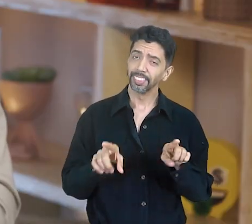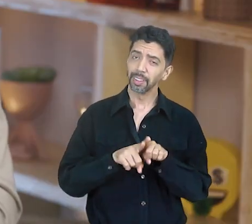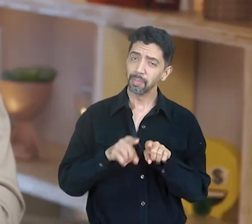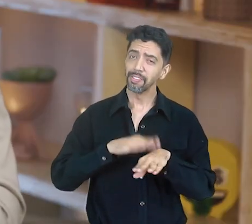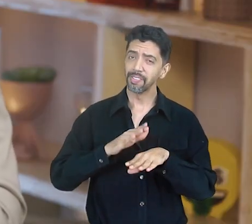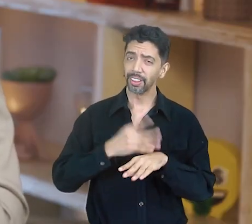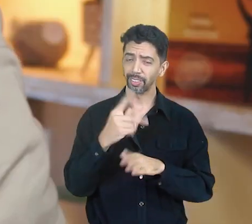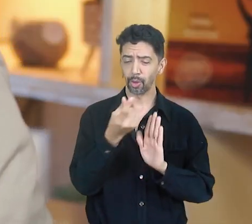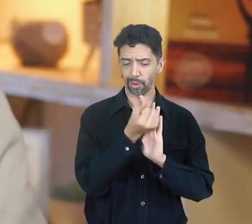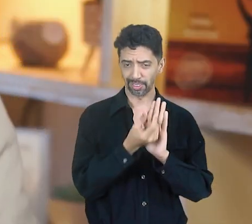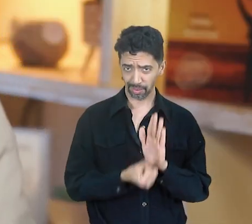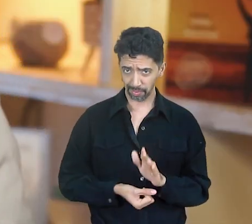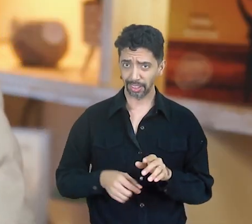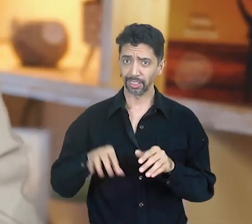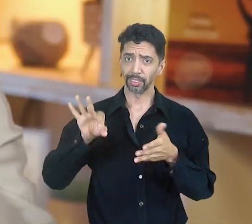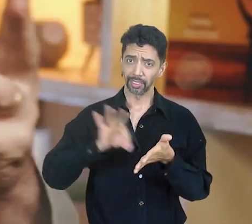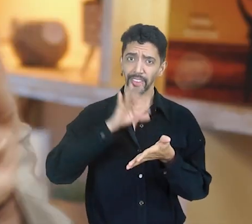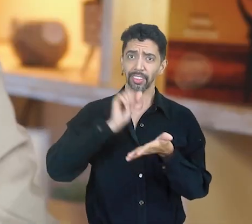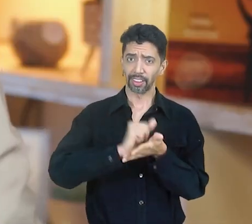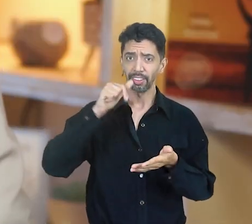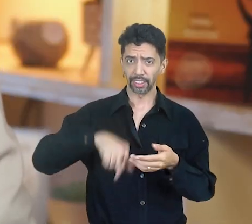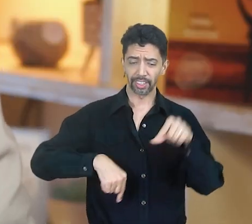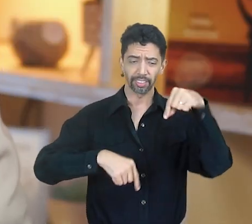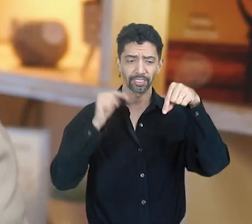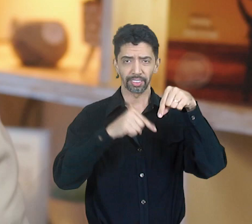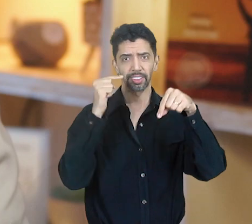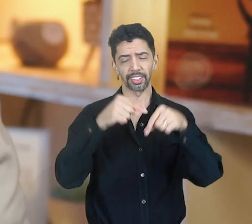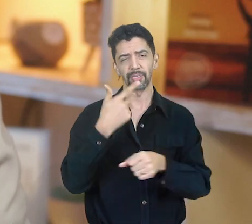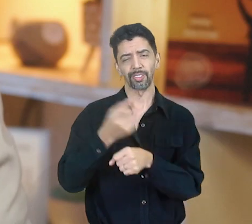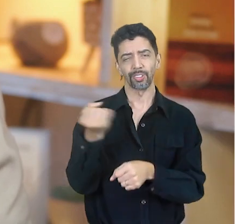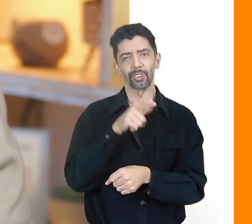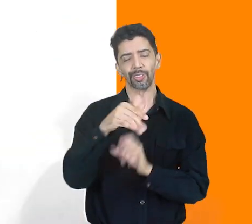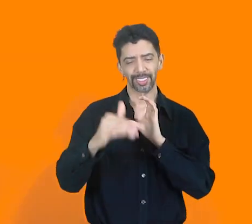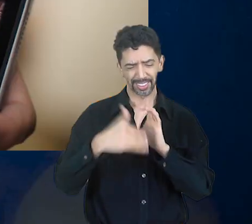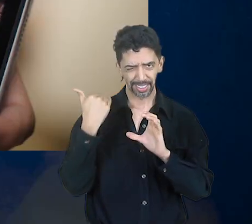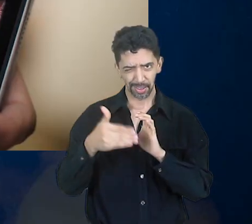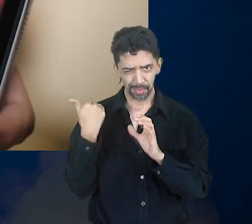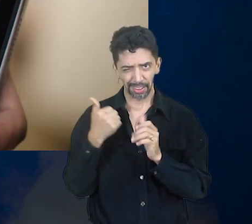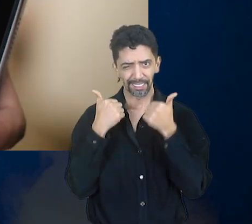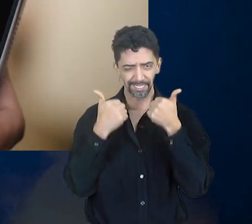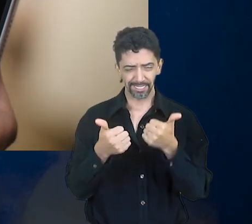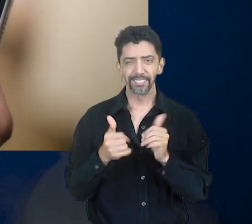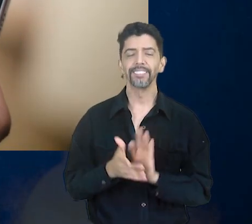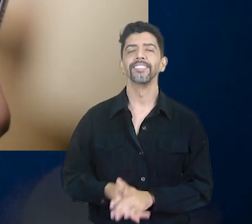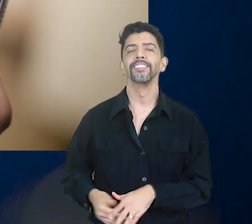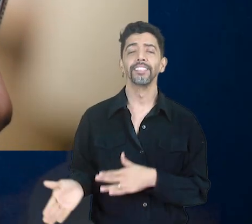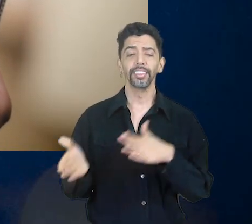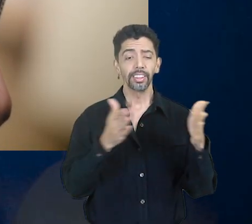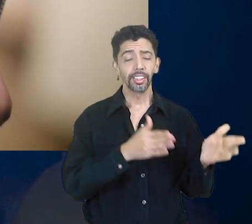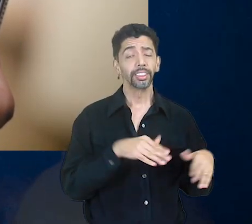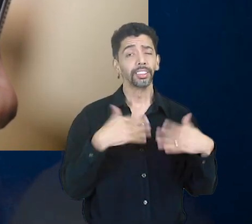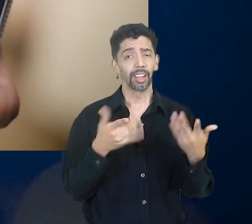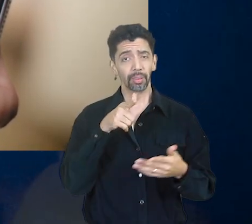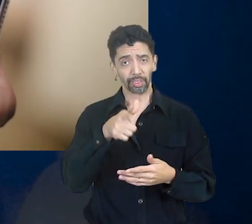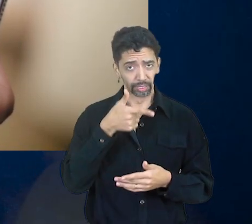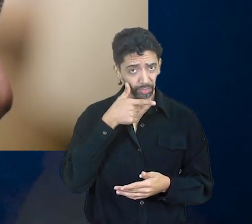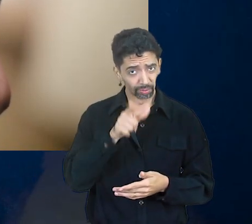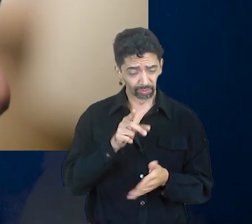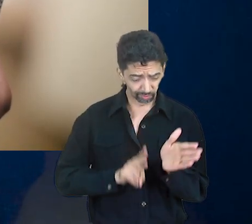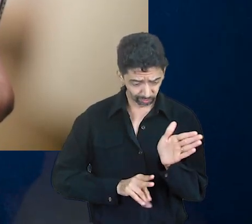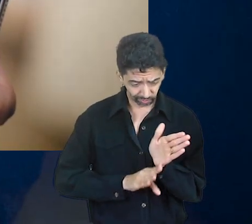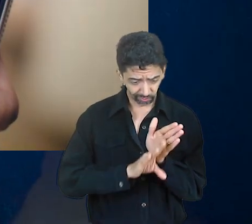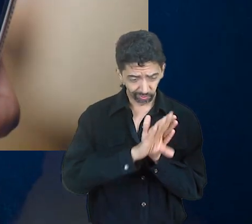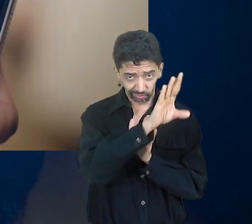inscreva no canal. Clique no sininho para receber as minhas próximas notificações. E para que você possa ainda ir mais